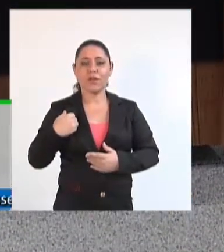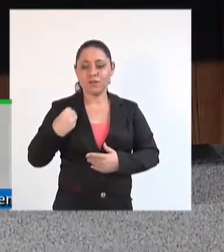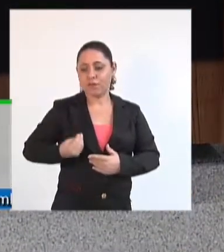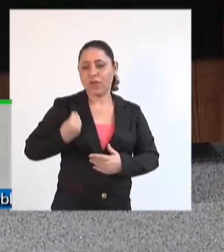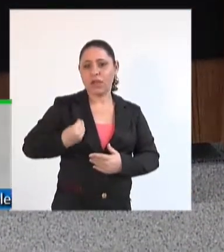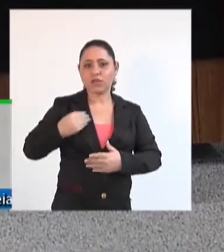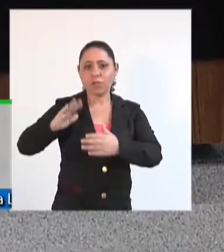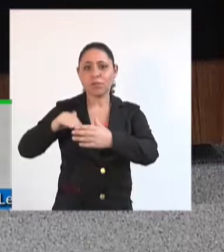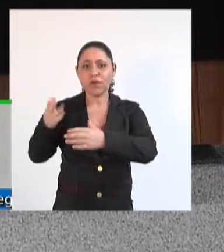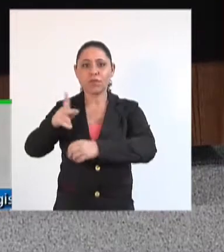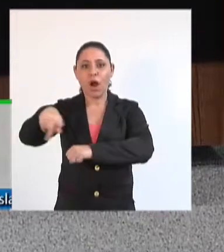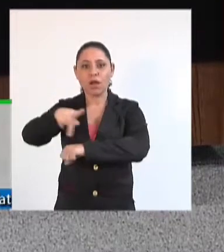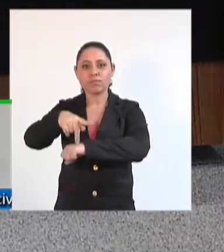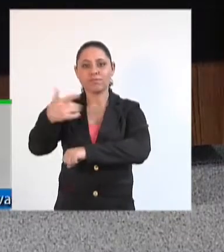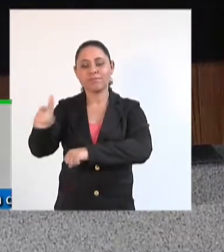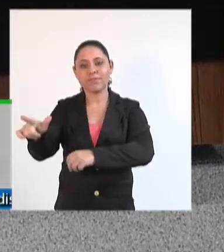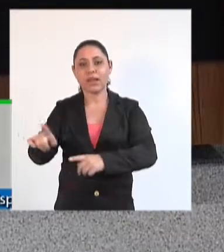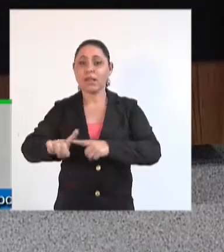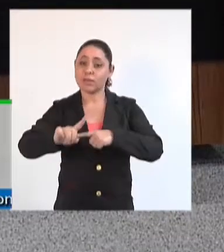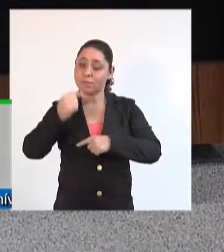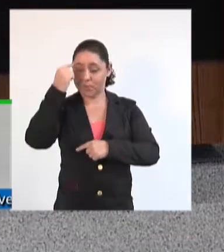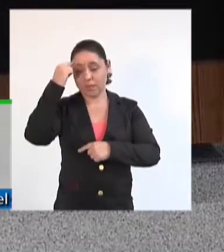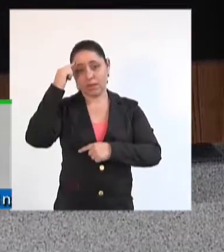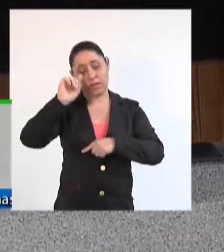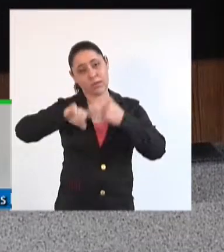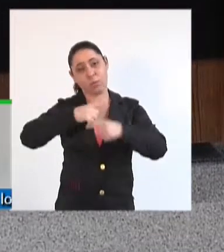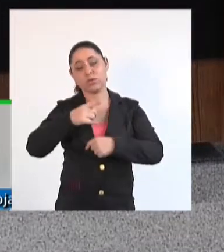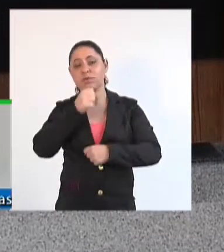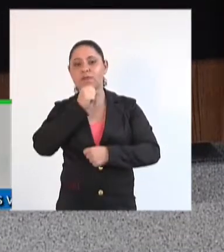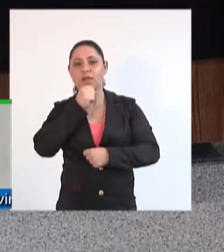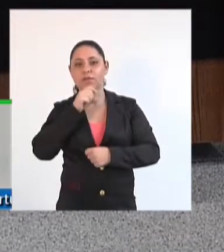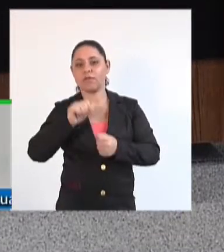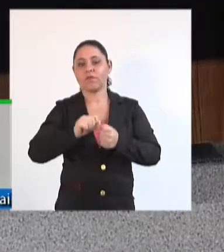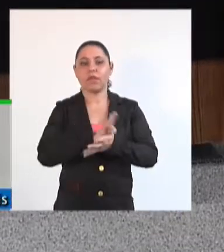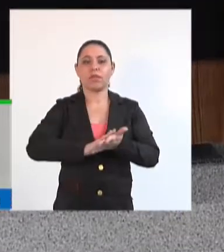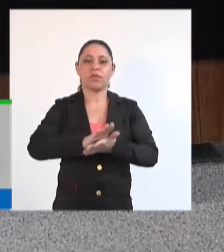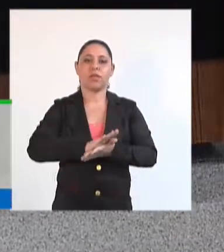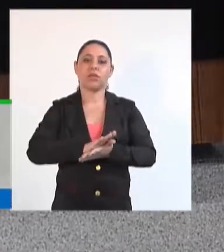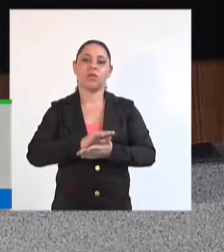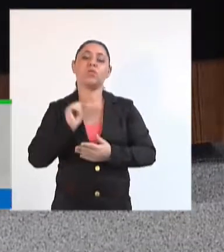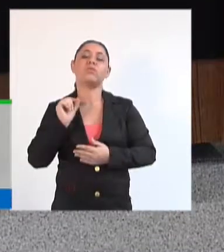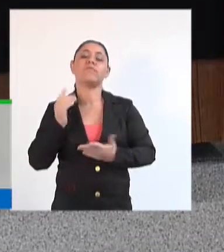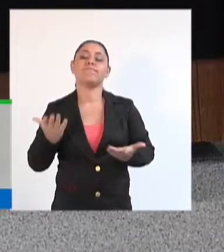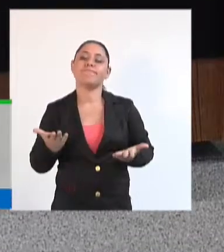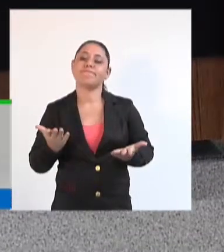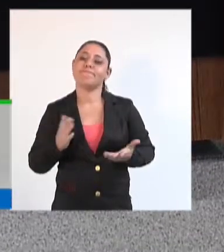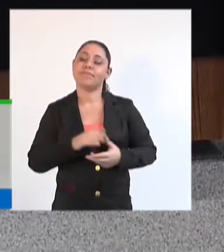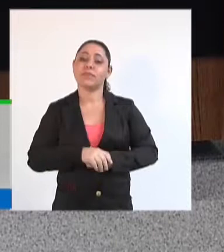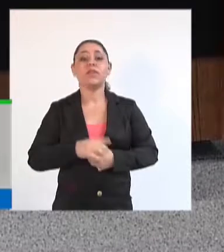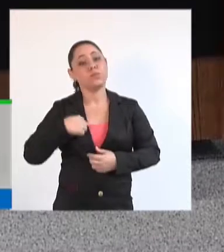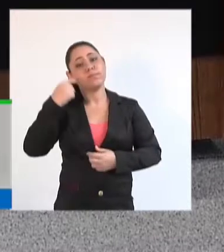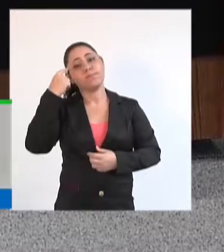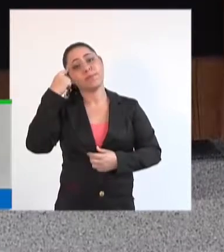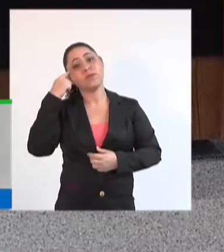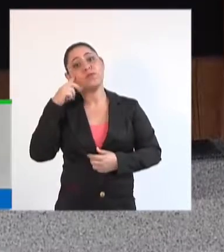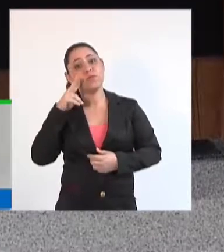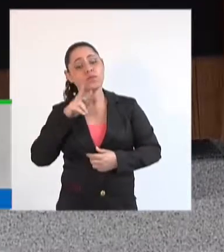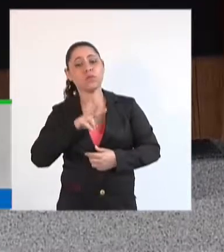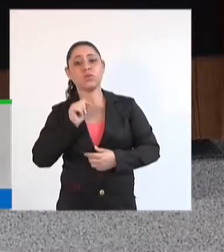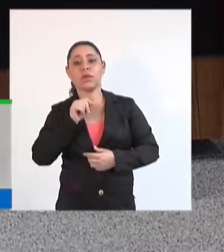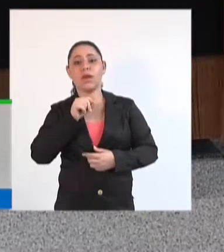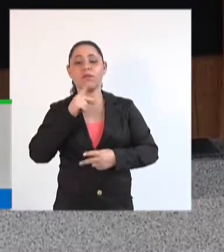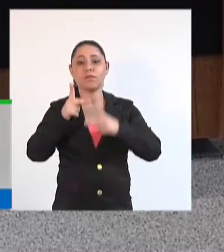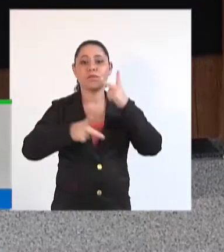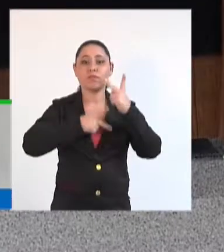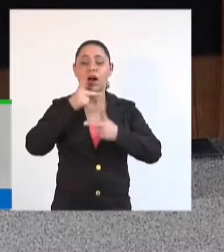for pensar assim, depois de velho eu não faço mais nada, então, né? E eu achei muito interessante a